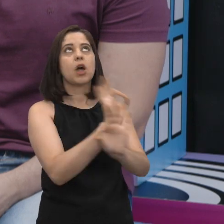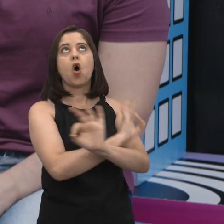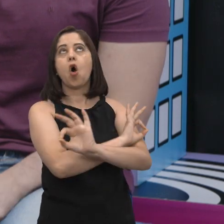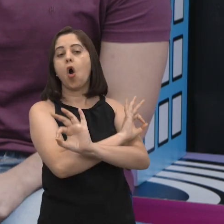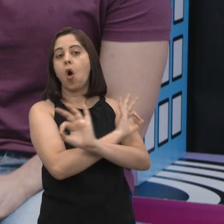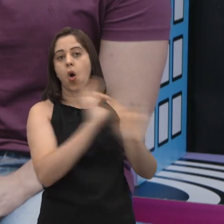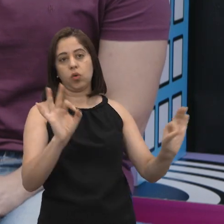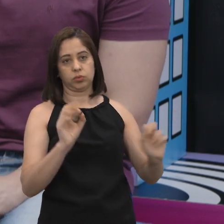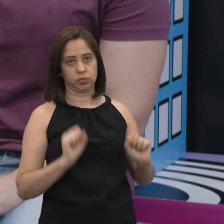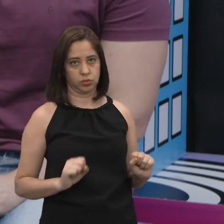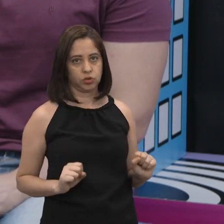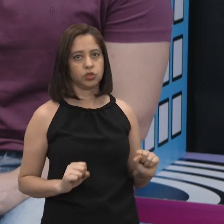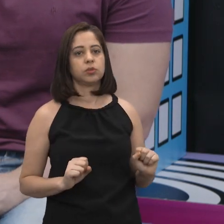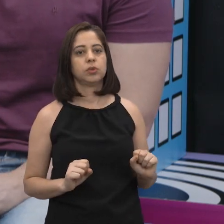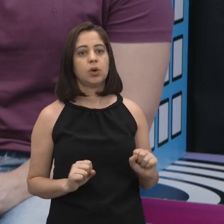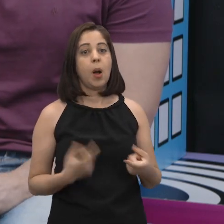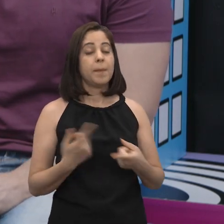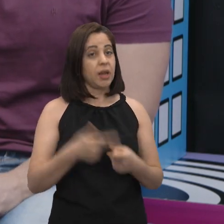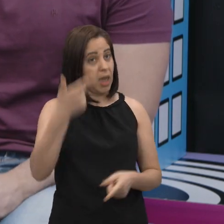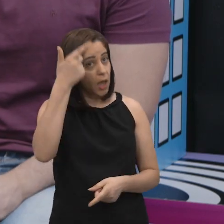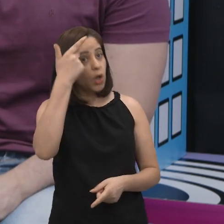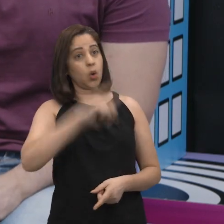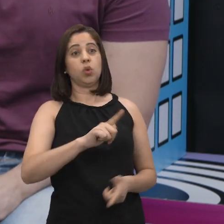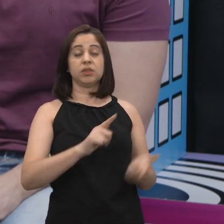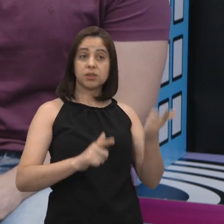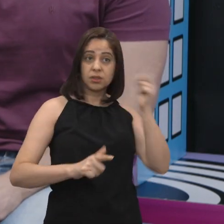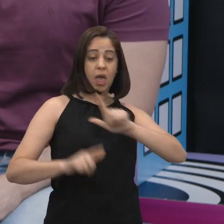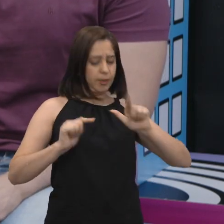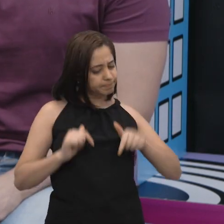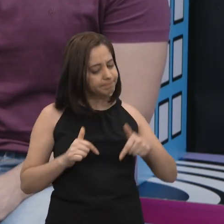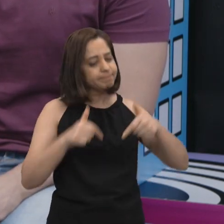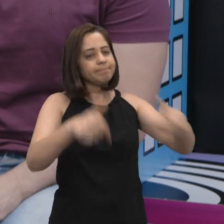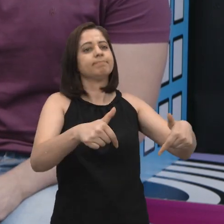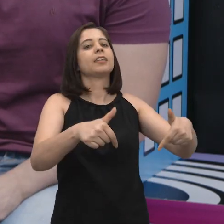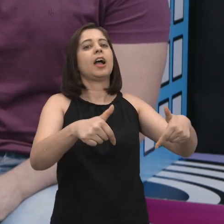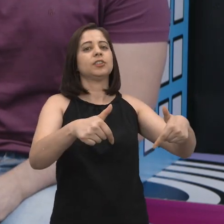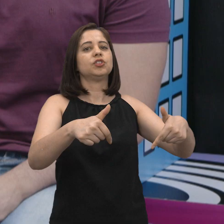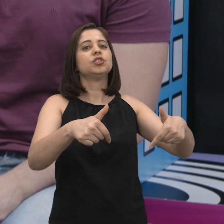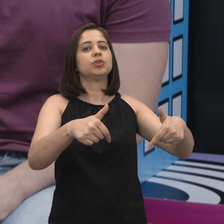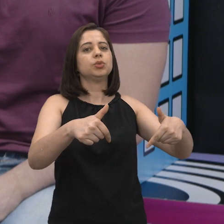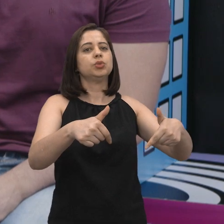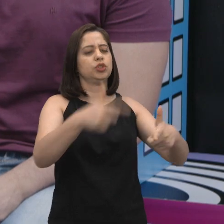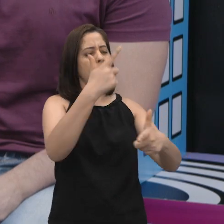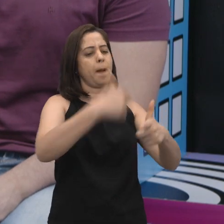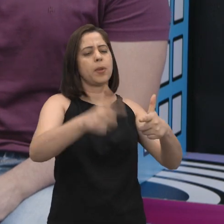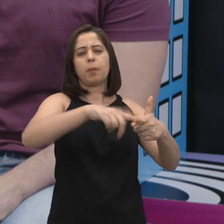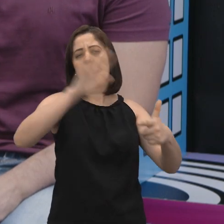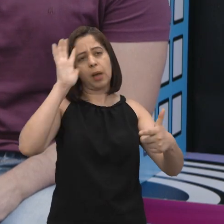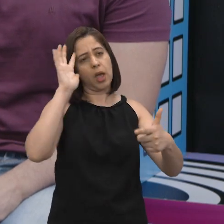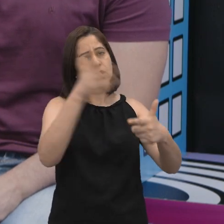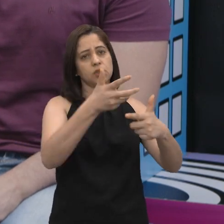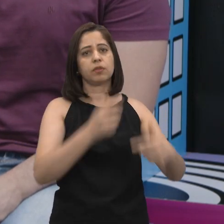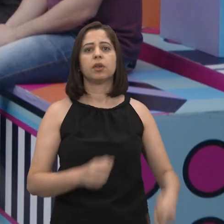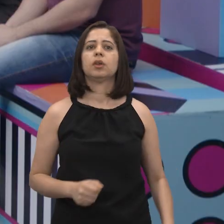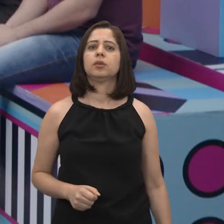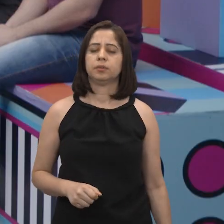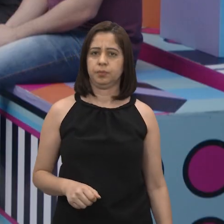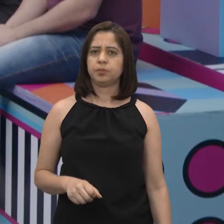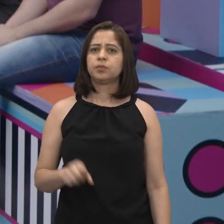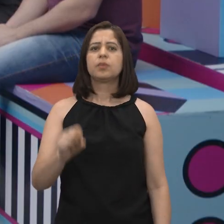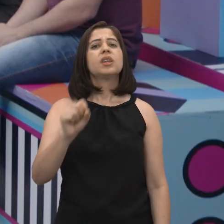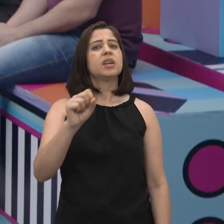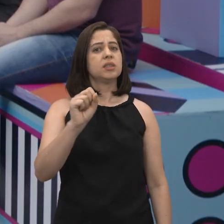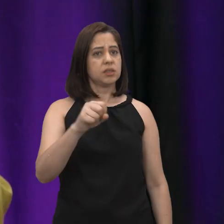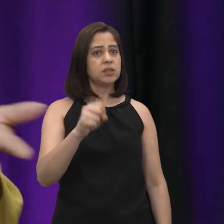Quanto Não. mais a gente souber, a gente consegue fazer coisas a respeito, mudar a realidade, mudar um problema a partir da informação, né? E fica a dica